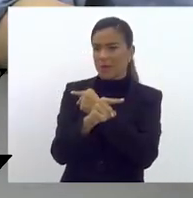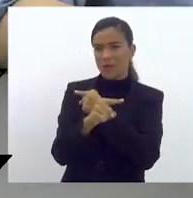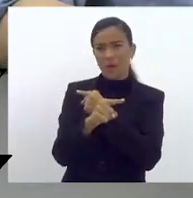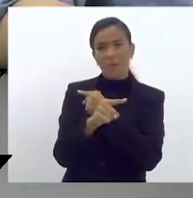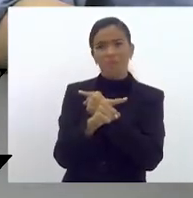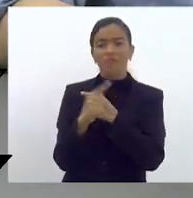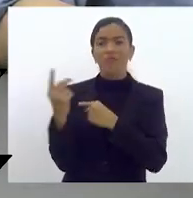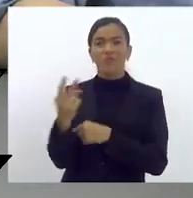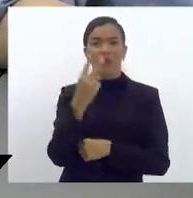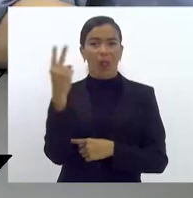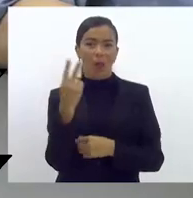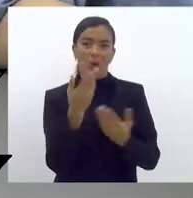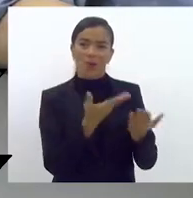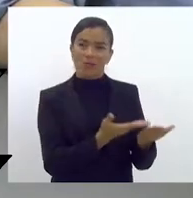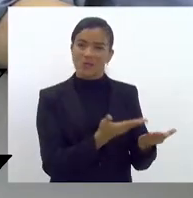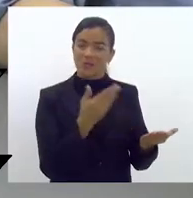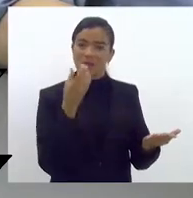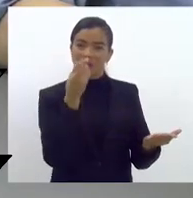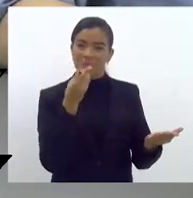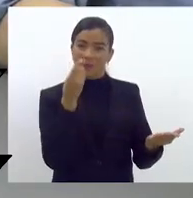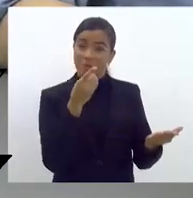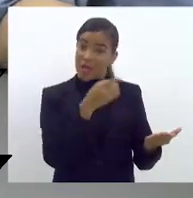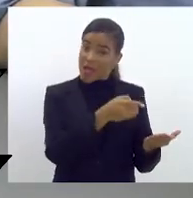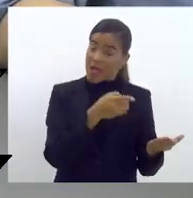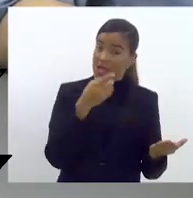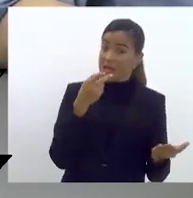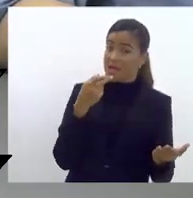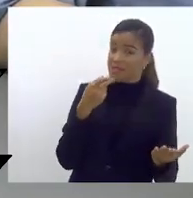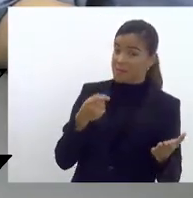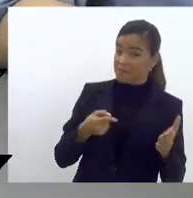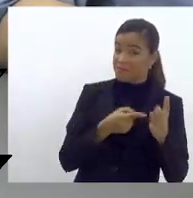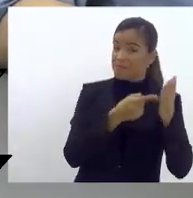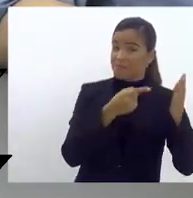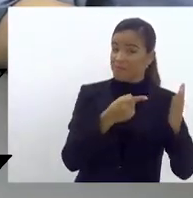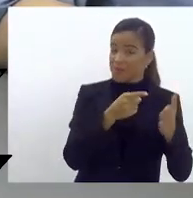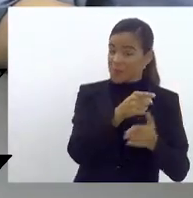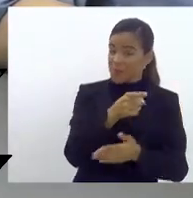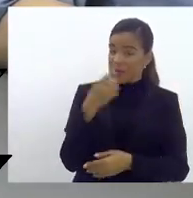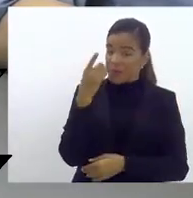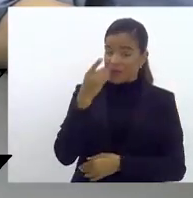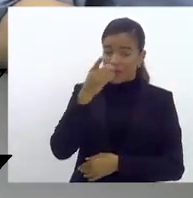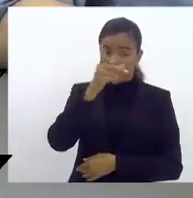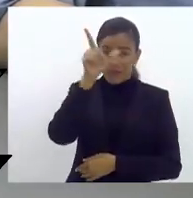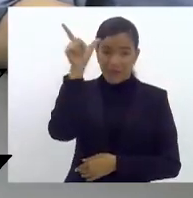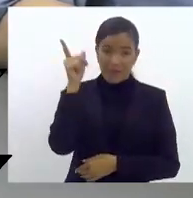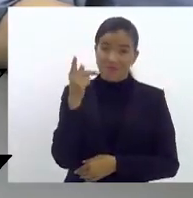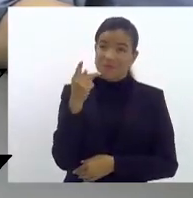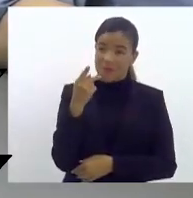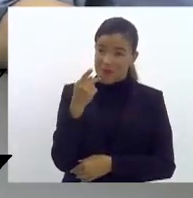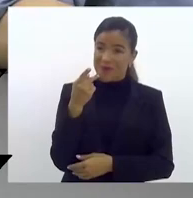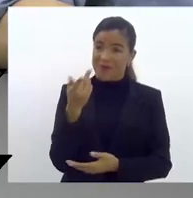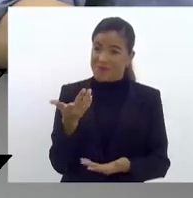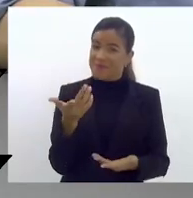dos princípios Morais talvez essa observação do deputado Municipal